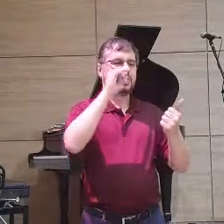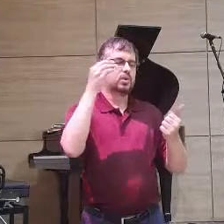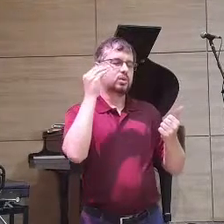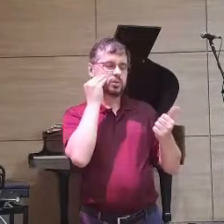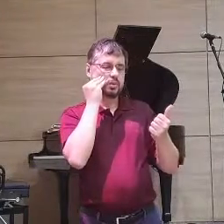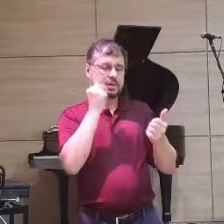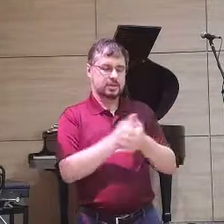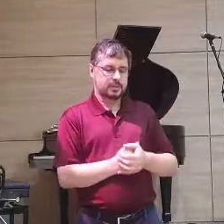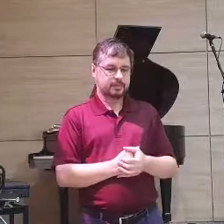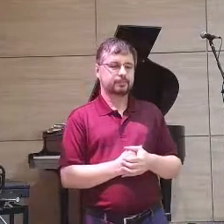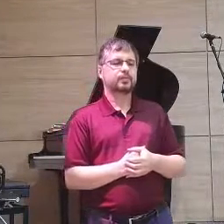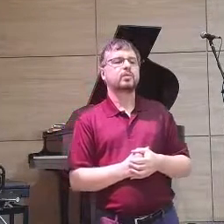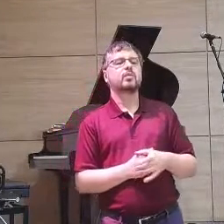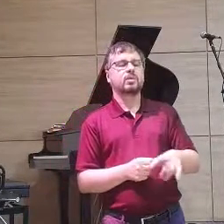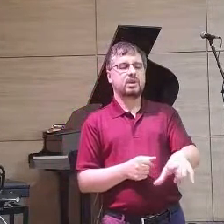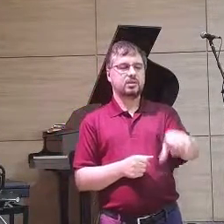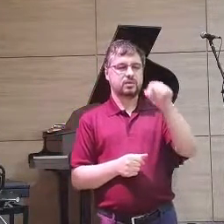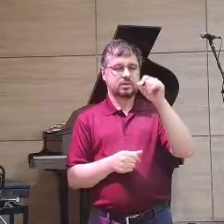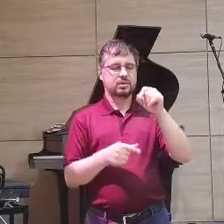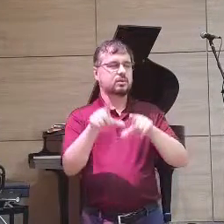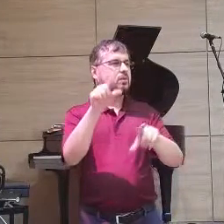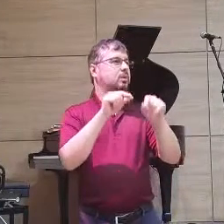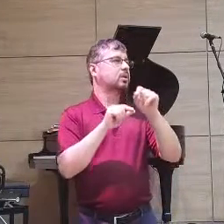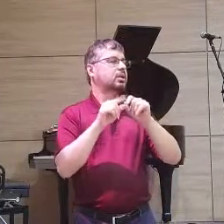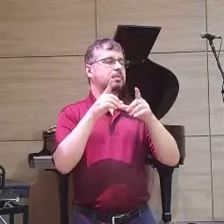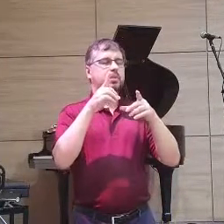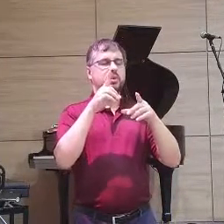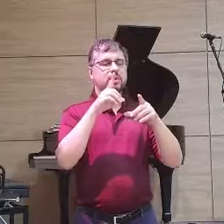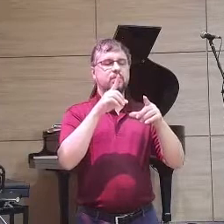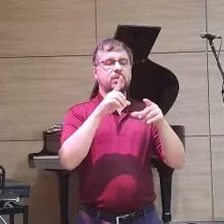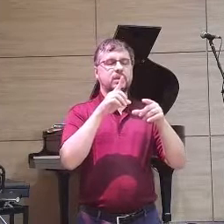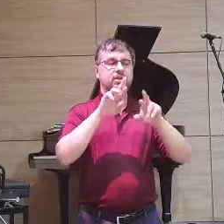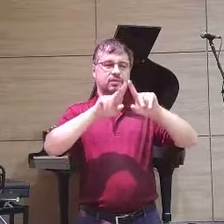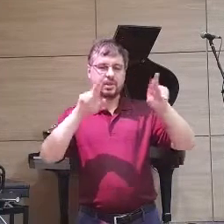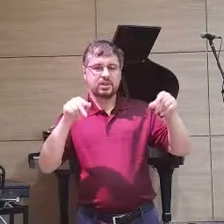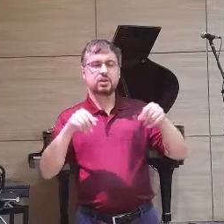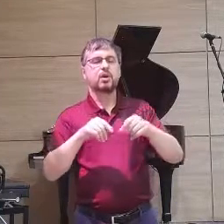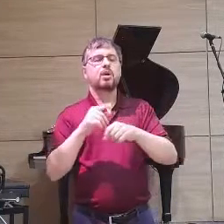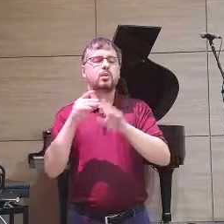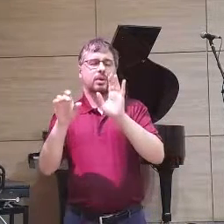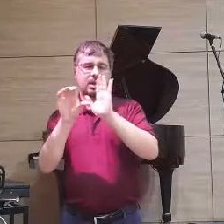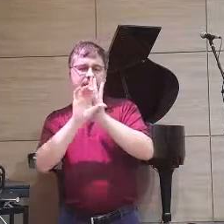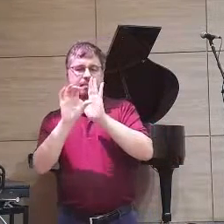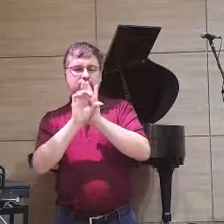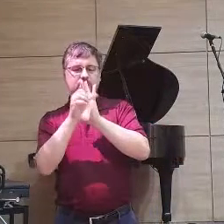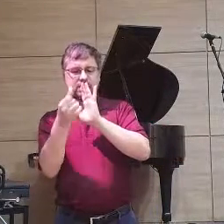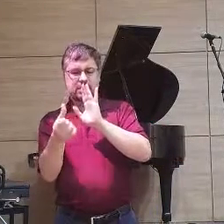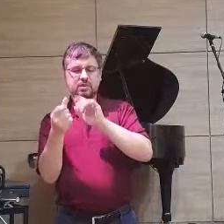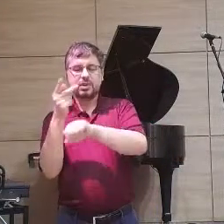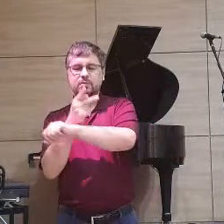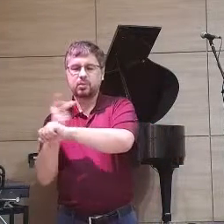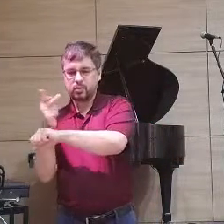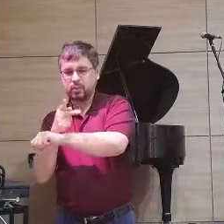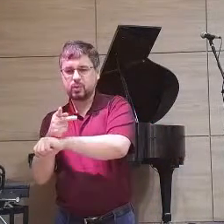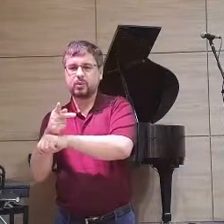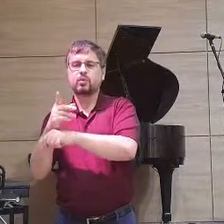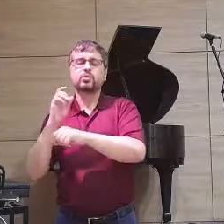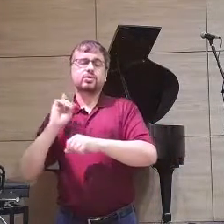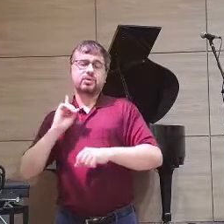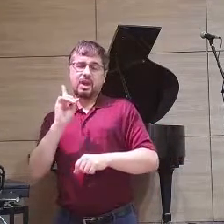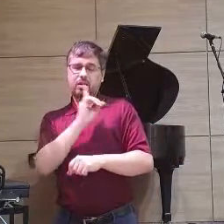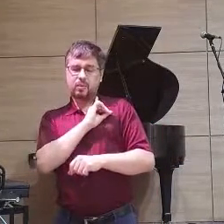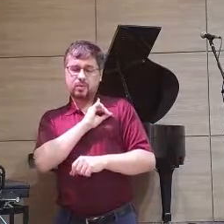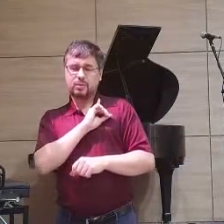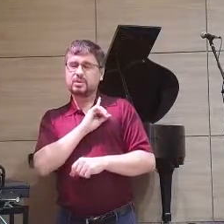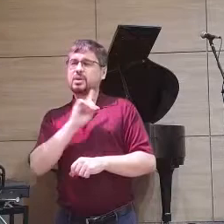76 quando eles elegem os diáconos eles buscam o Espírito Santo para dirigir mas daqui eles